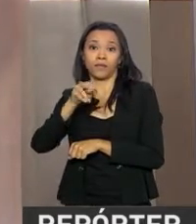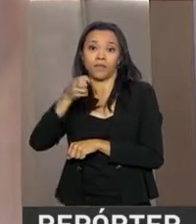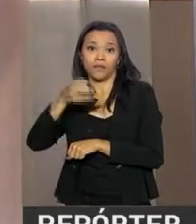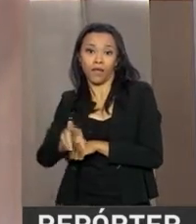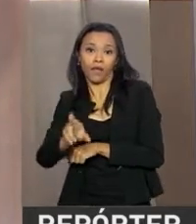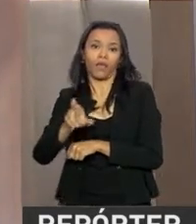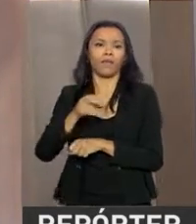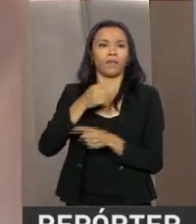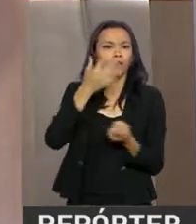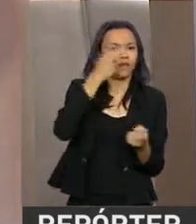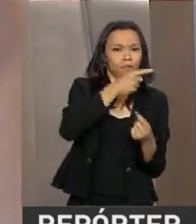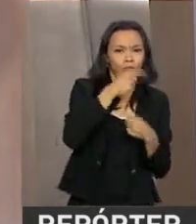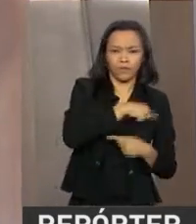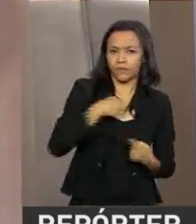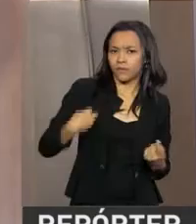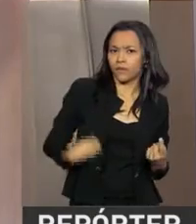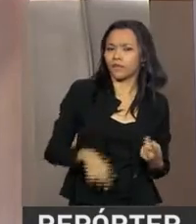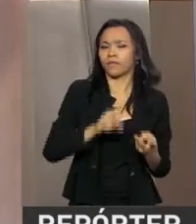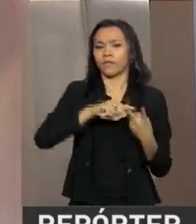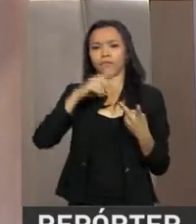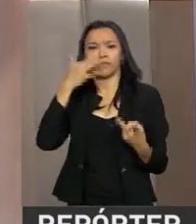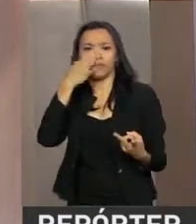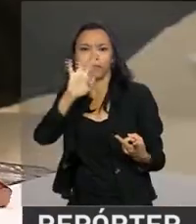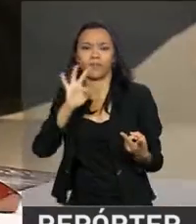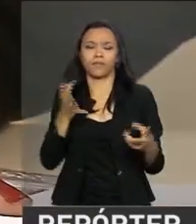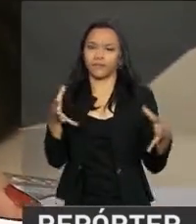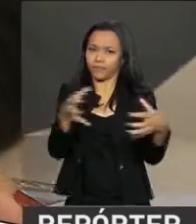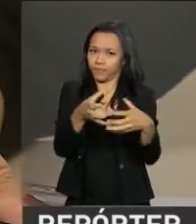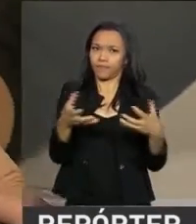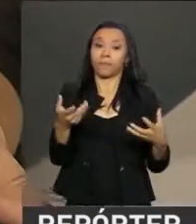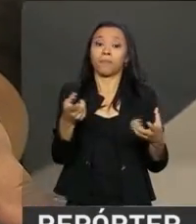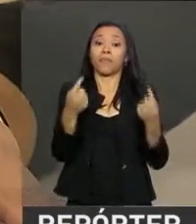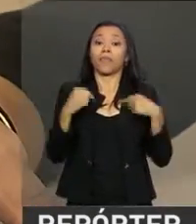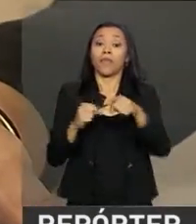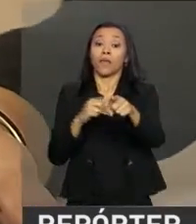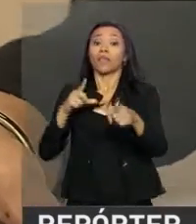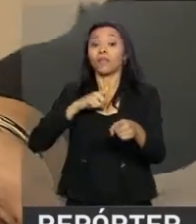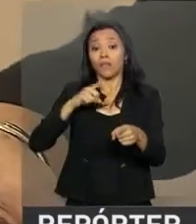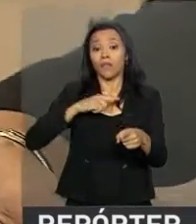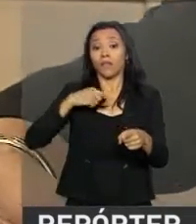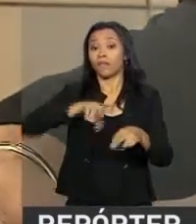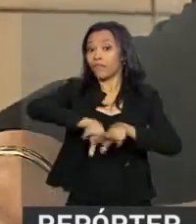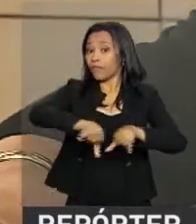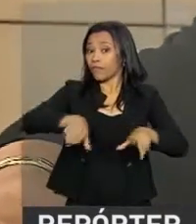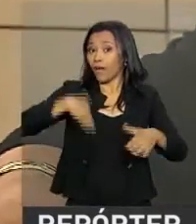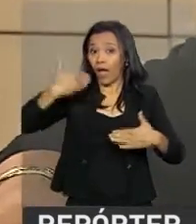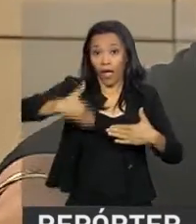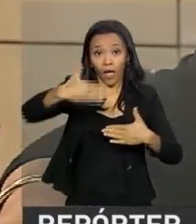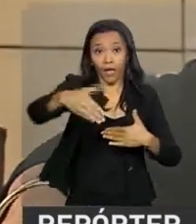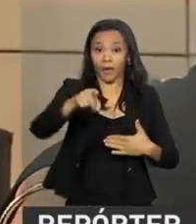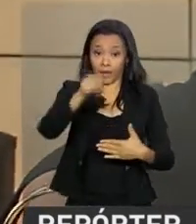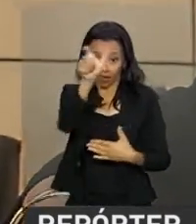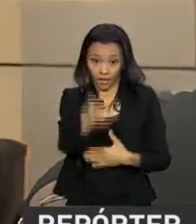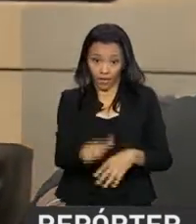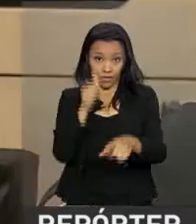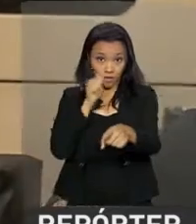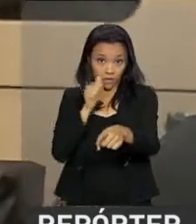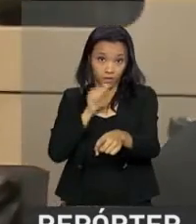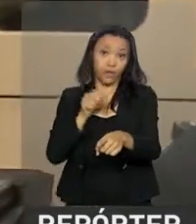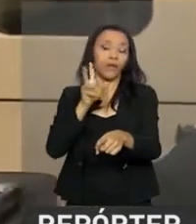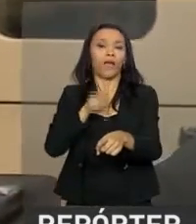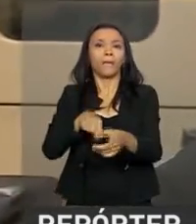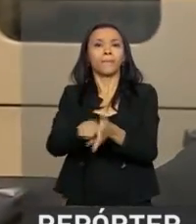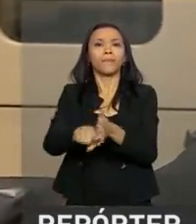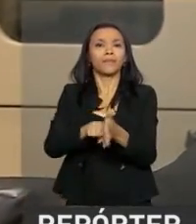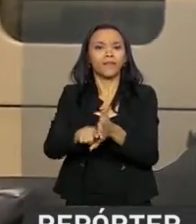língua é claramente uma barreira nesse tipo de cooperação. Mas ainda há muito para avançar. Enilde é professora de linguística e